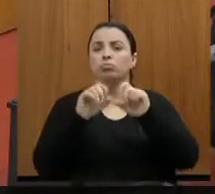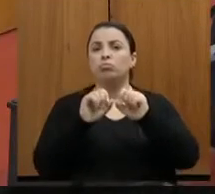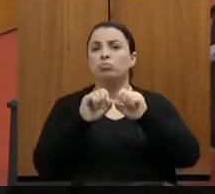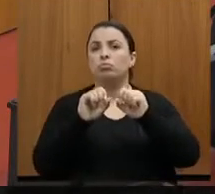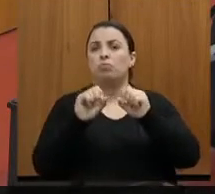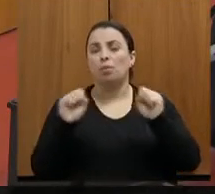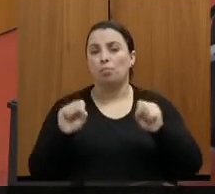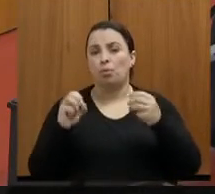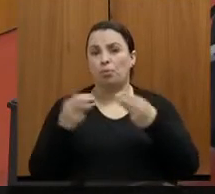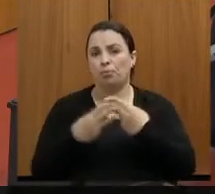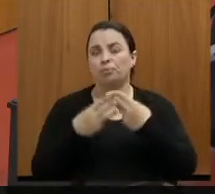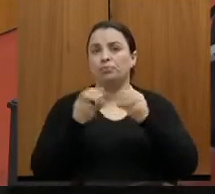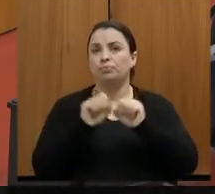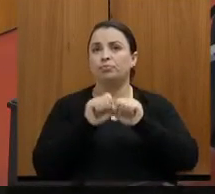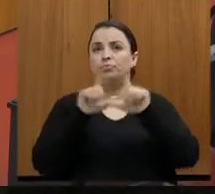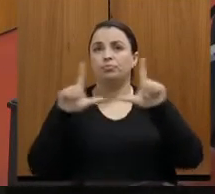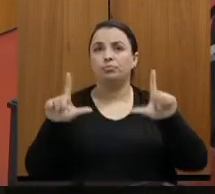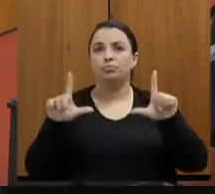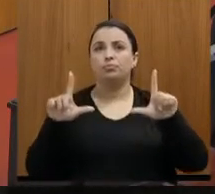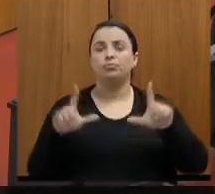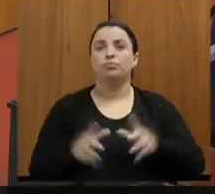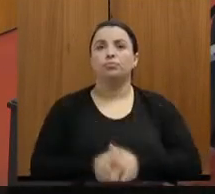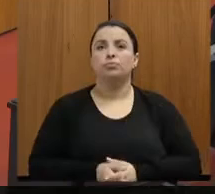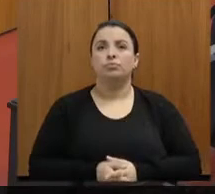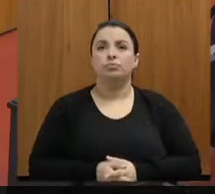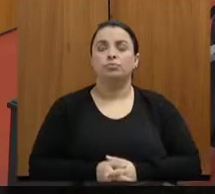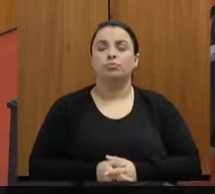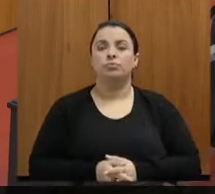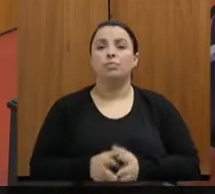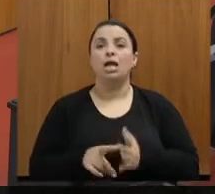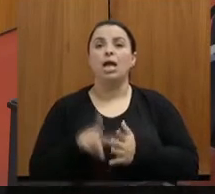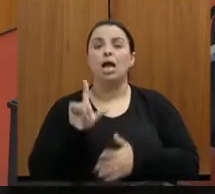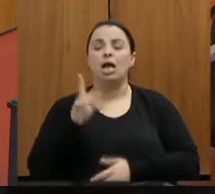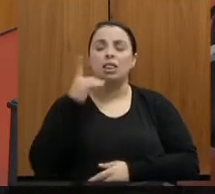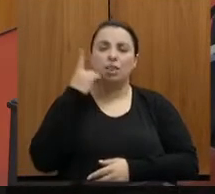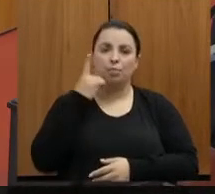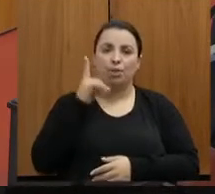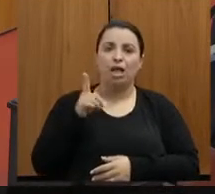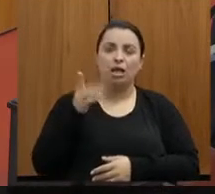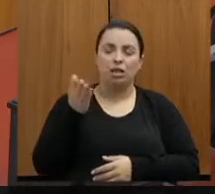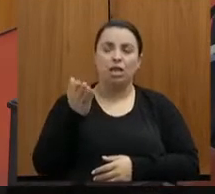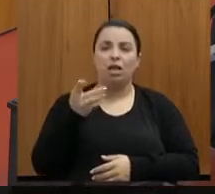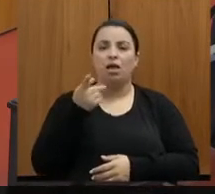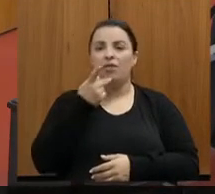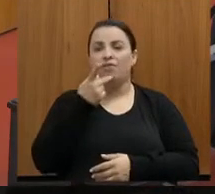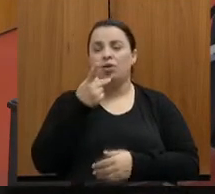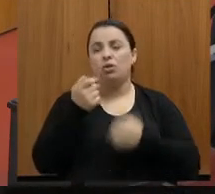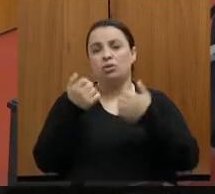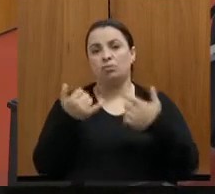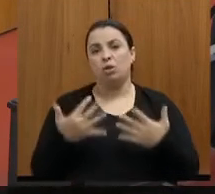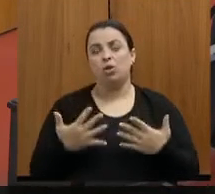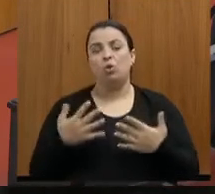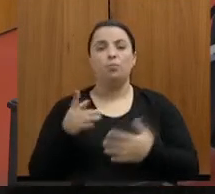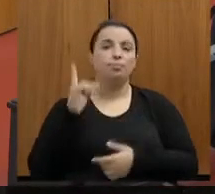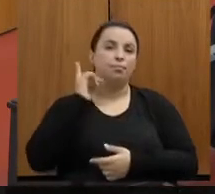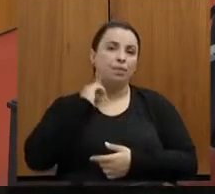Como a deputada Rosângela Reis comentou, a nossa ilustríssima deputada, o Minas Reúrb...